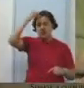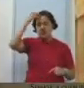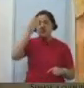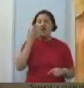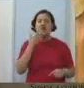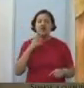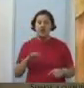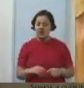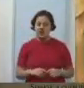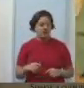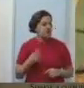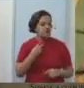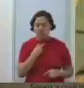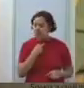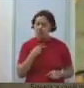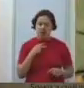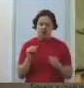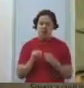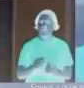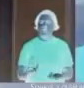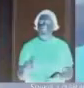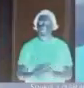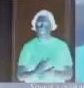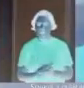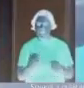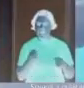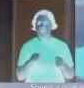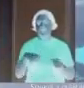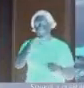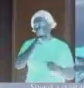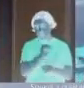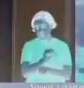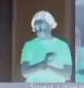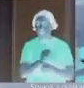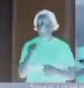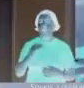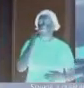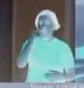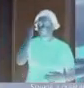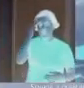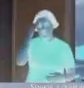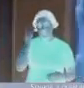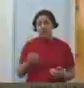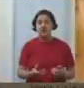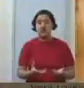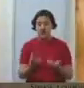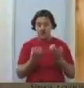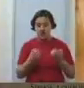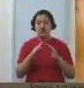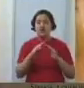Essa é uma imposição. Não podia fazer? Tinha que deixar crescer para saber se queria ser católico ou